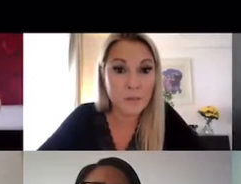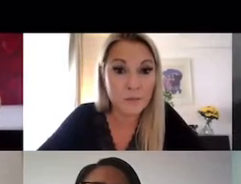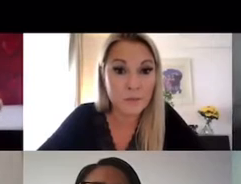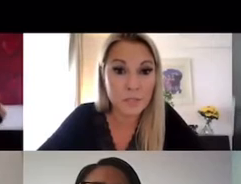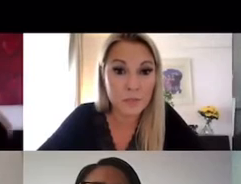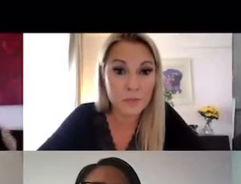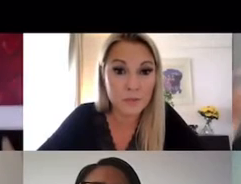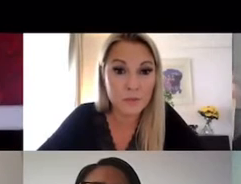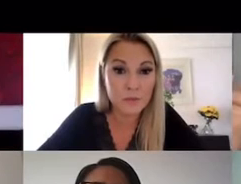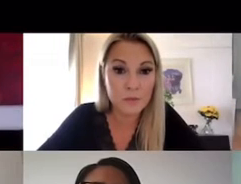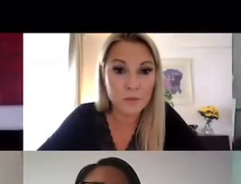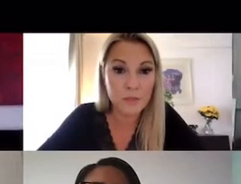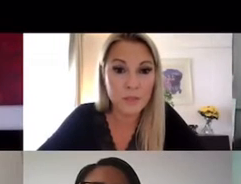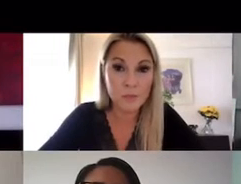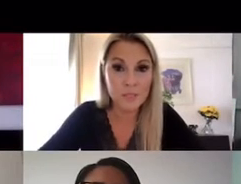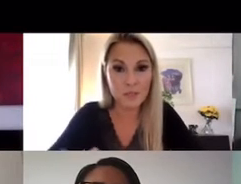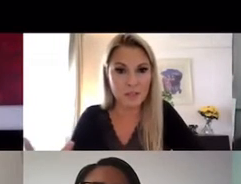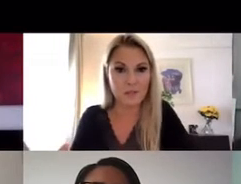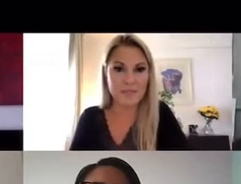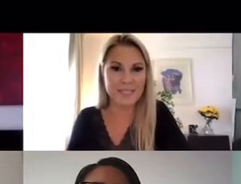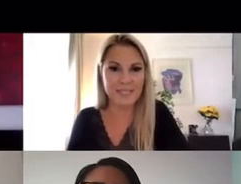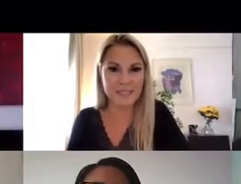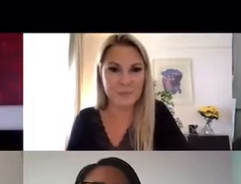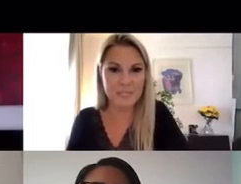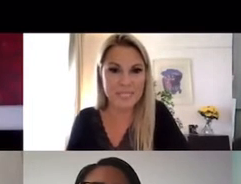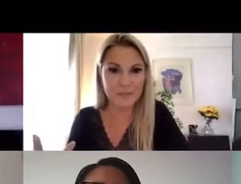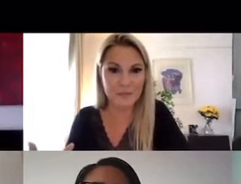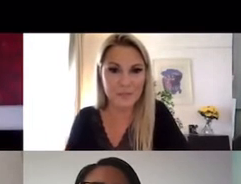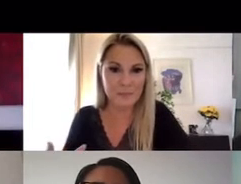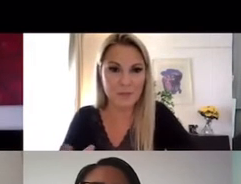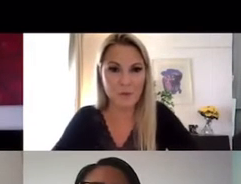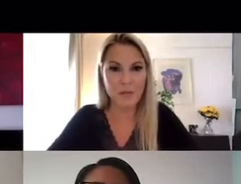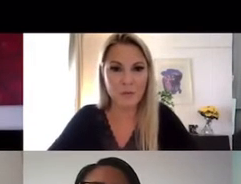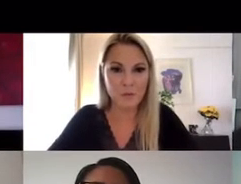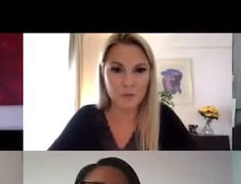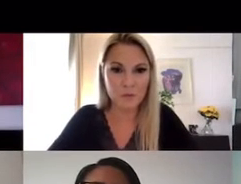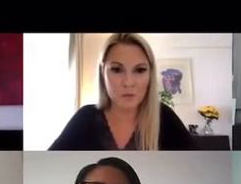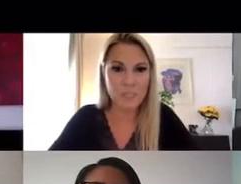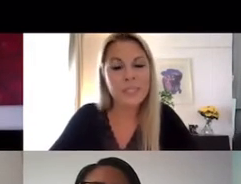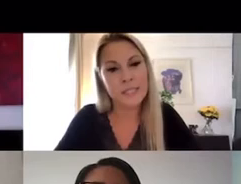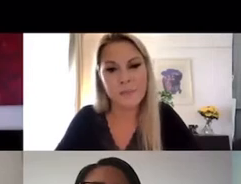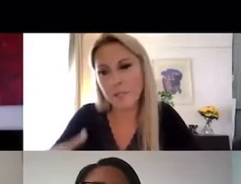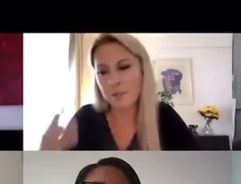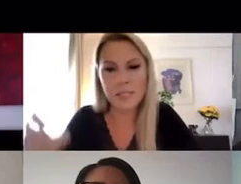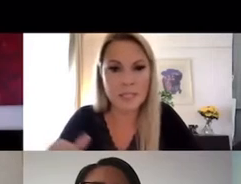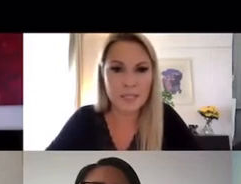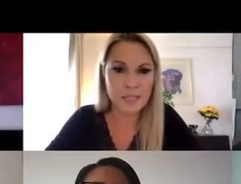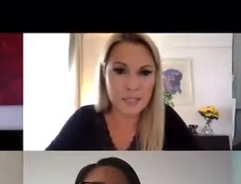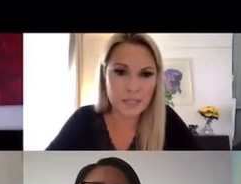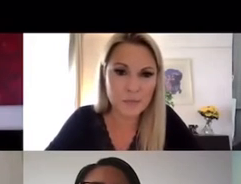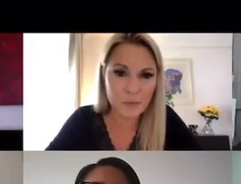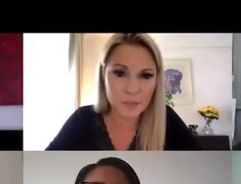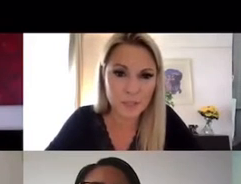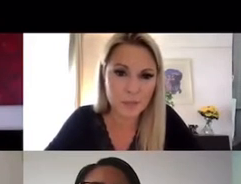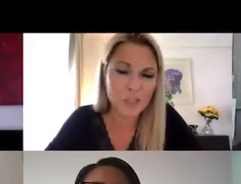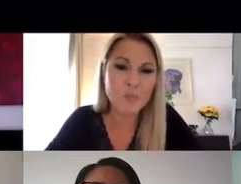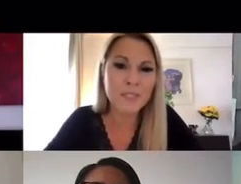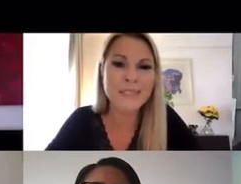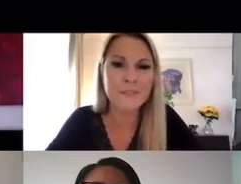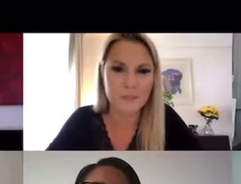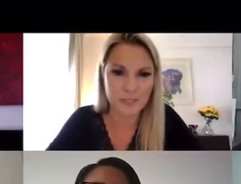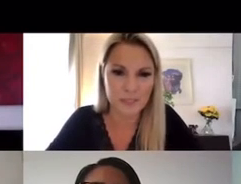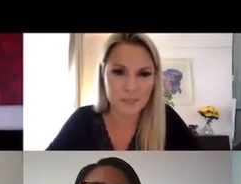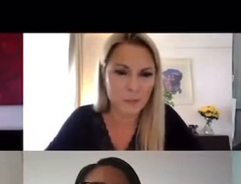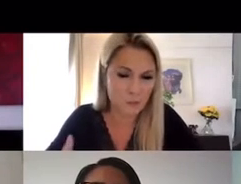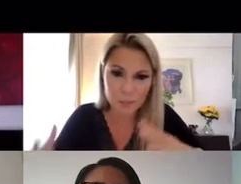isso. Ah, não, não decidiu isso. Então, mas a senhora estava-me a dizer que precisava de vender para comprar um outro. Sim, mas eu ainda nem sequer decidi se vou vender. Eu neste